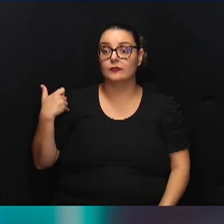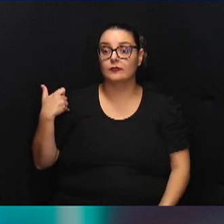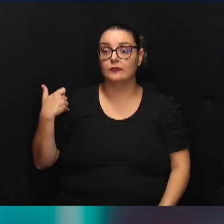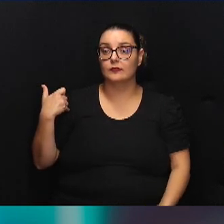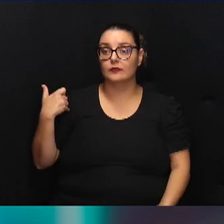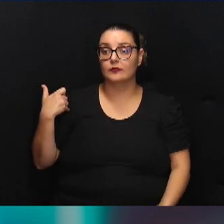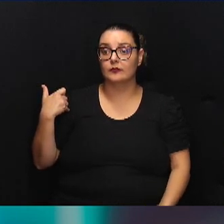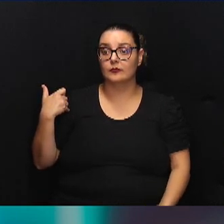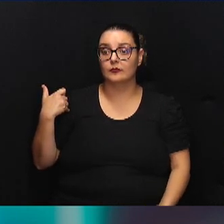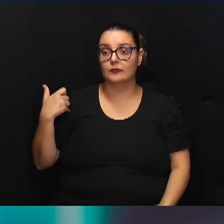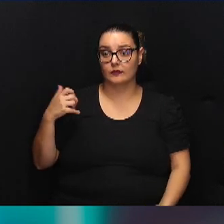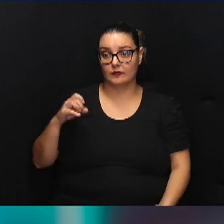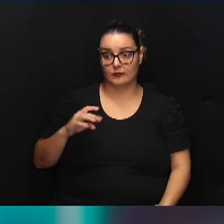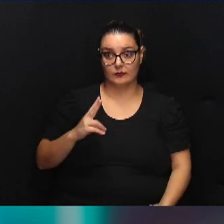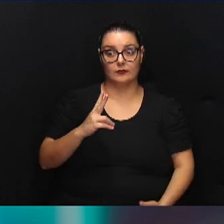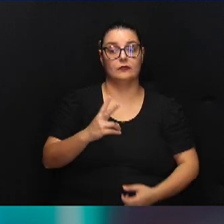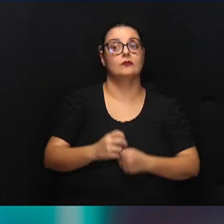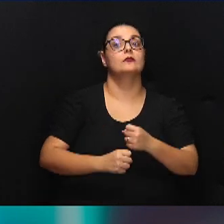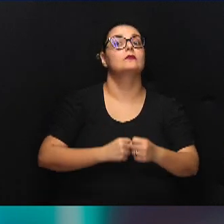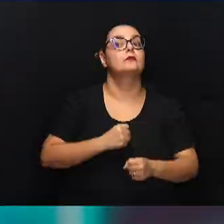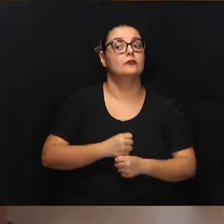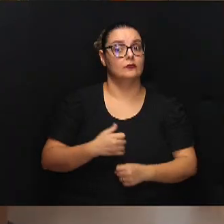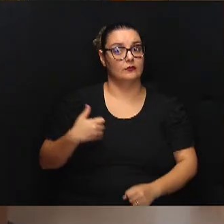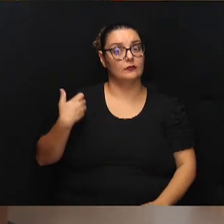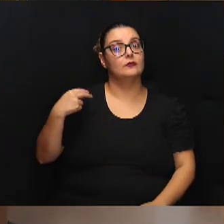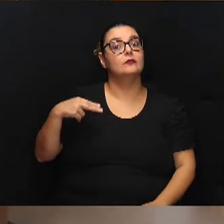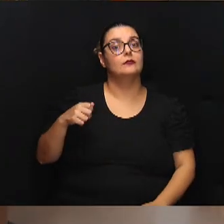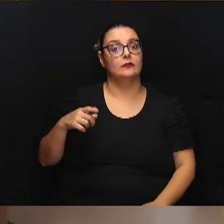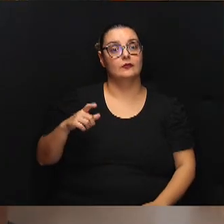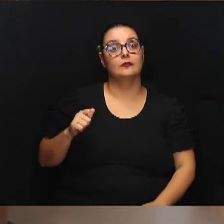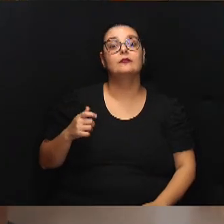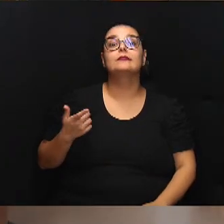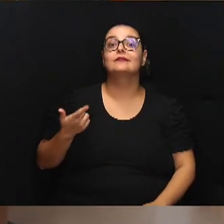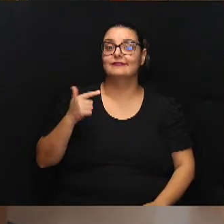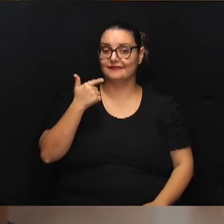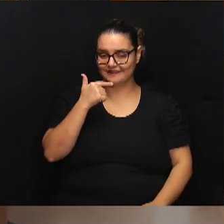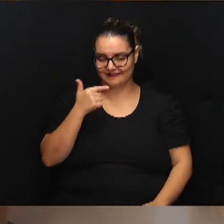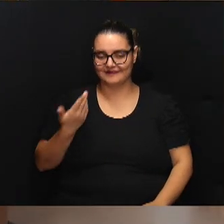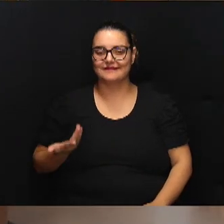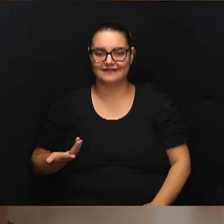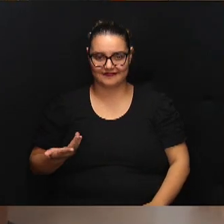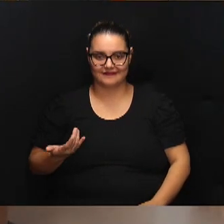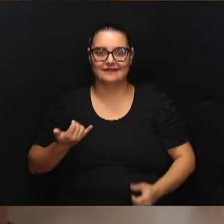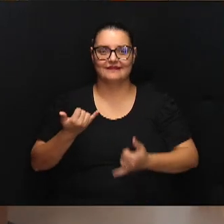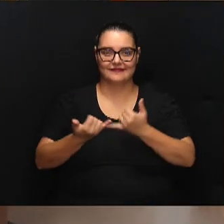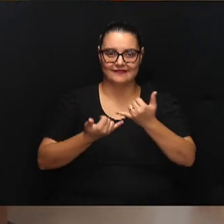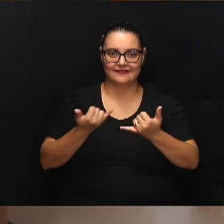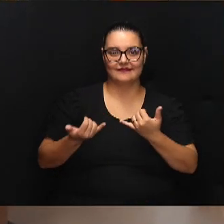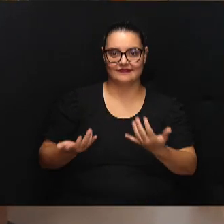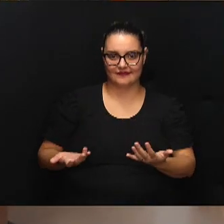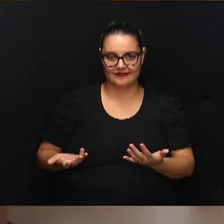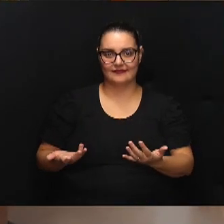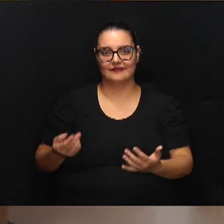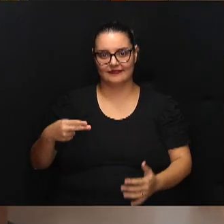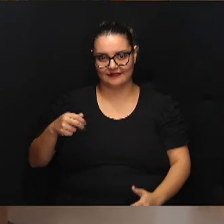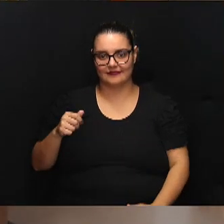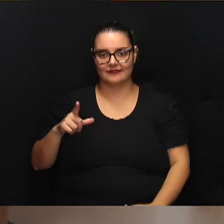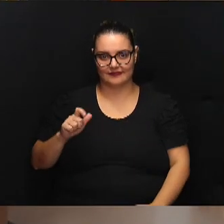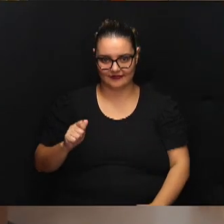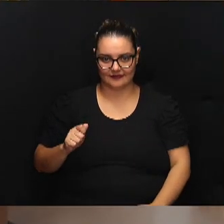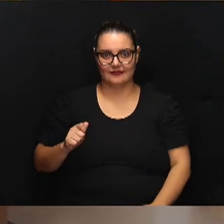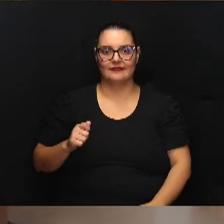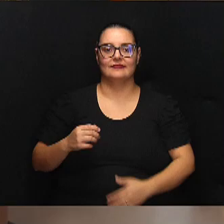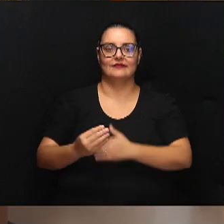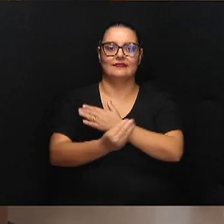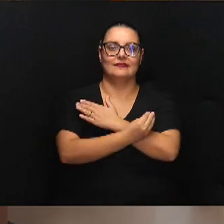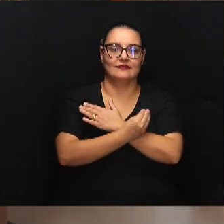Você só tem mais 2 anos de vida, tá, Nanda? Pelo amor de Deus. Então, assim, brincadeira, né? A Nanda é uma pessoa que se